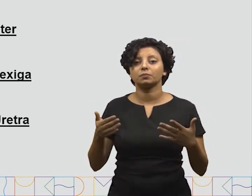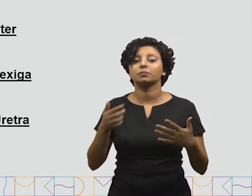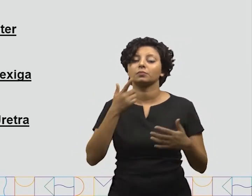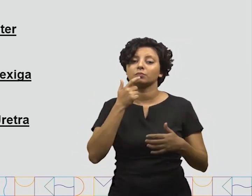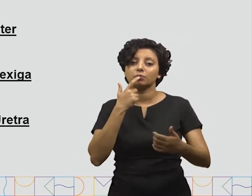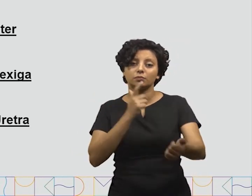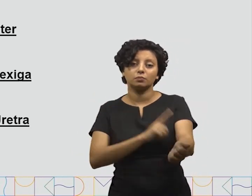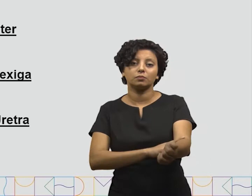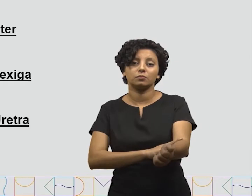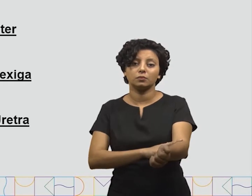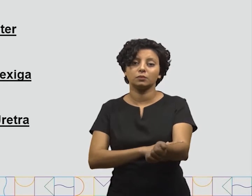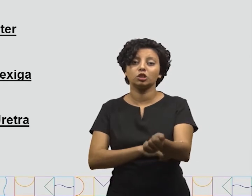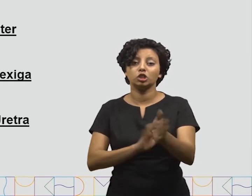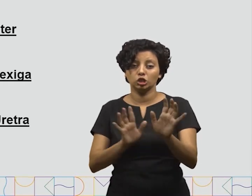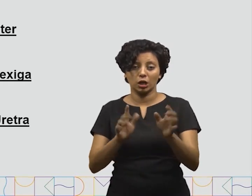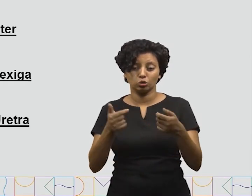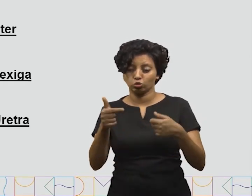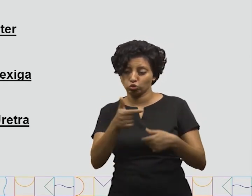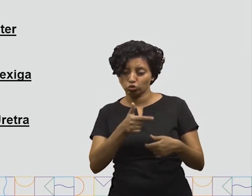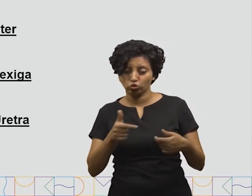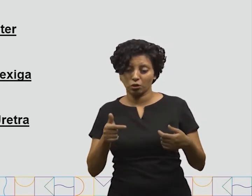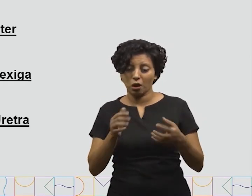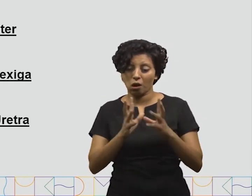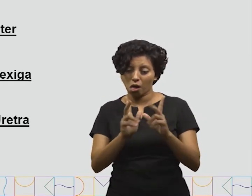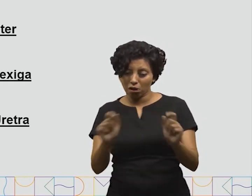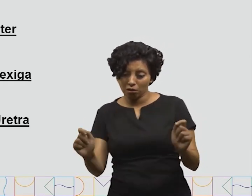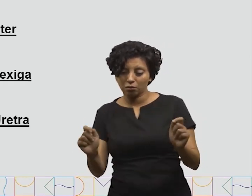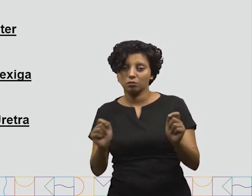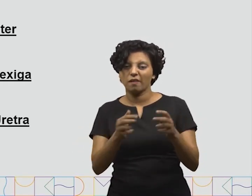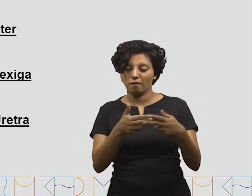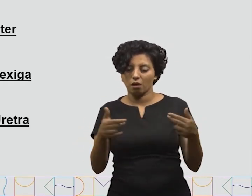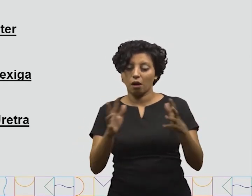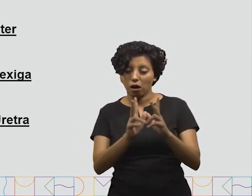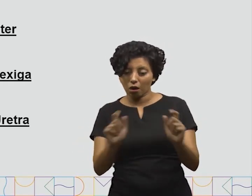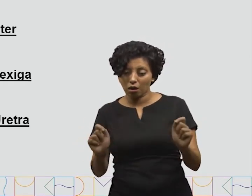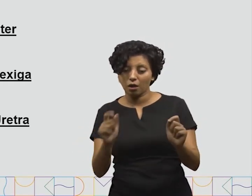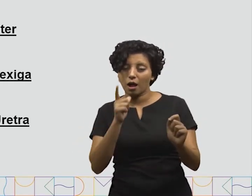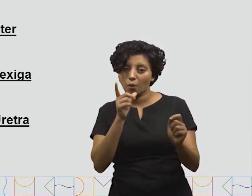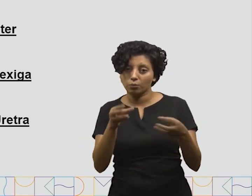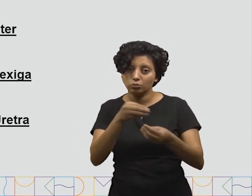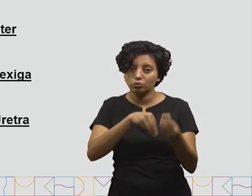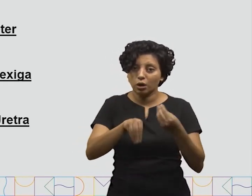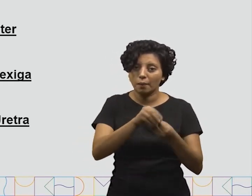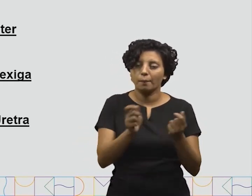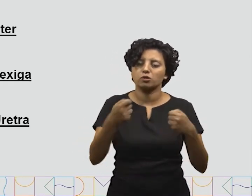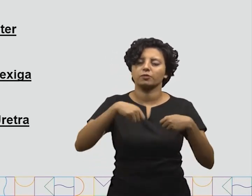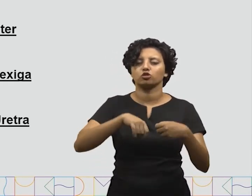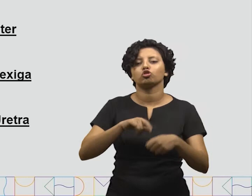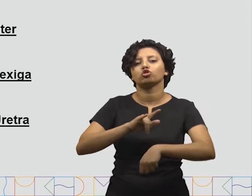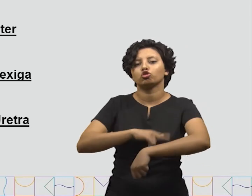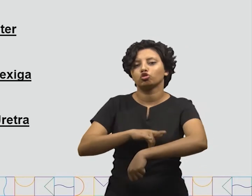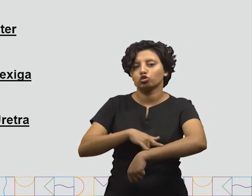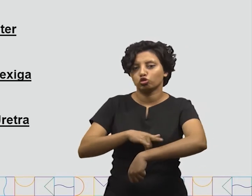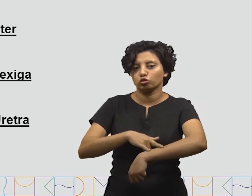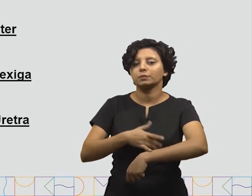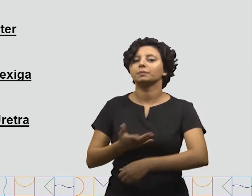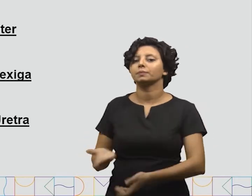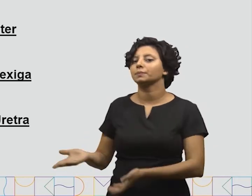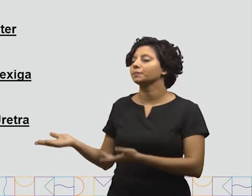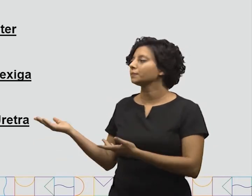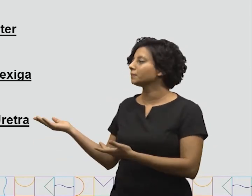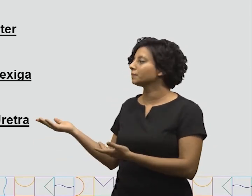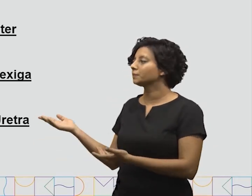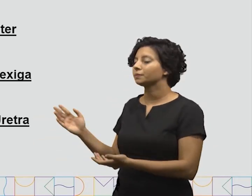sangue livre dos resíduos volta ao corpo. A urina passa pelos ureteres e chega à